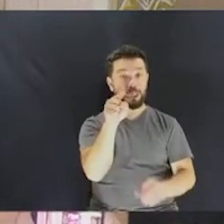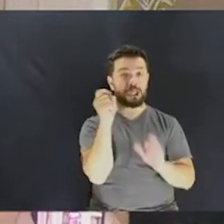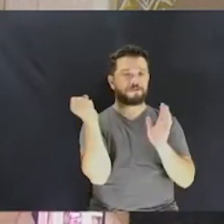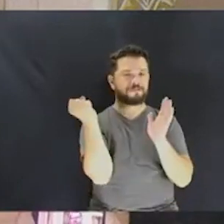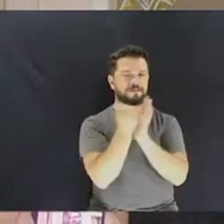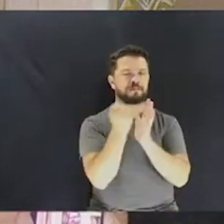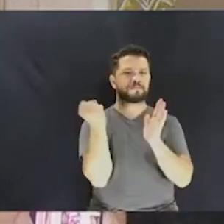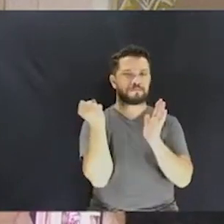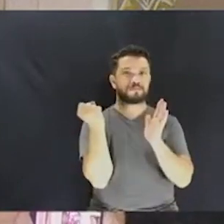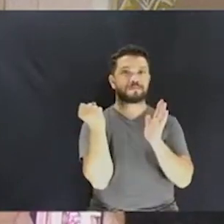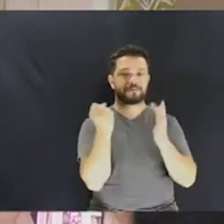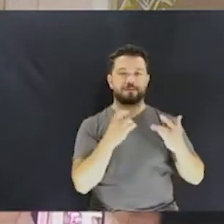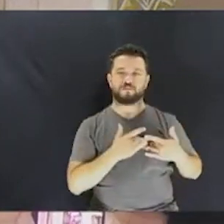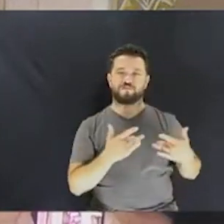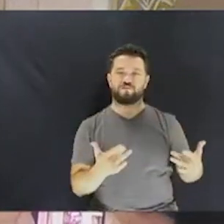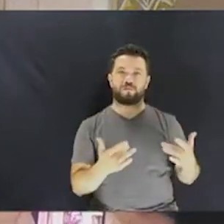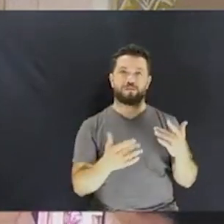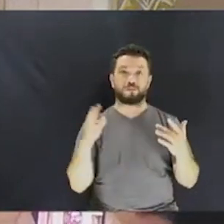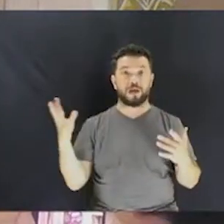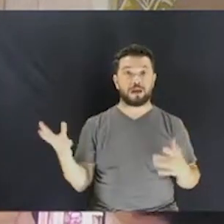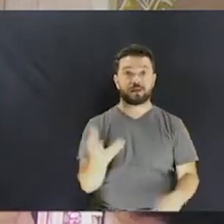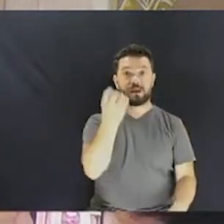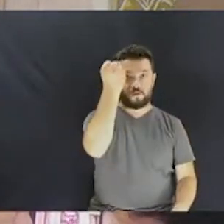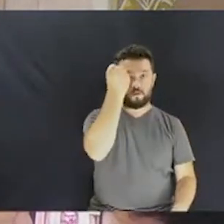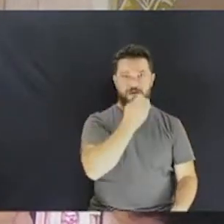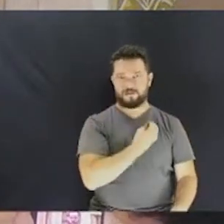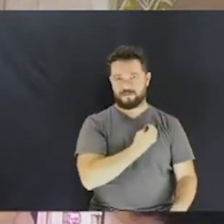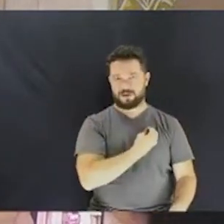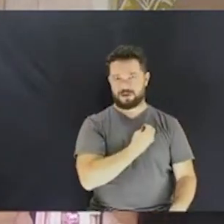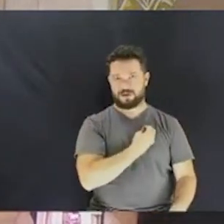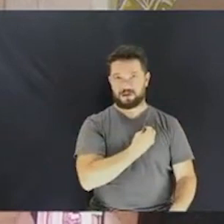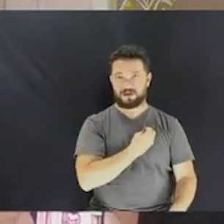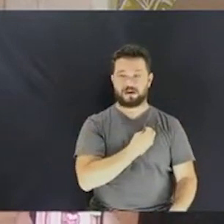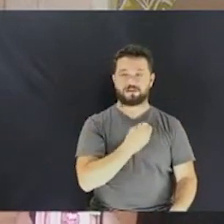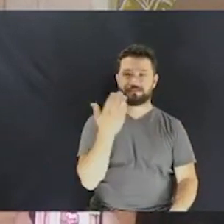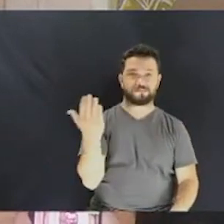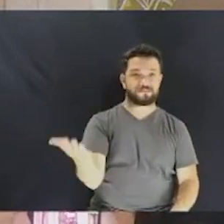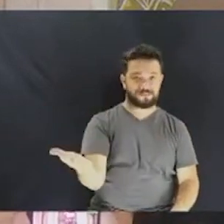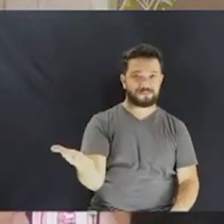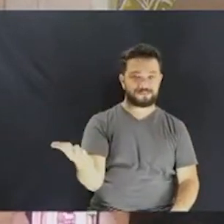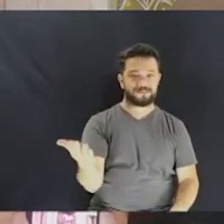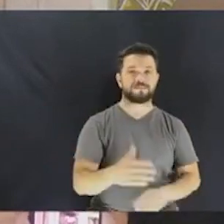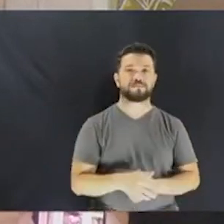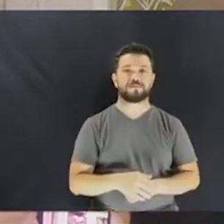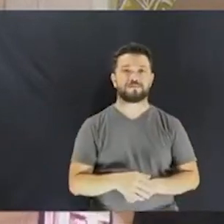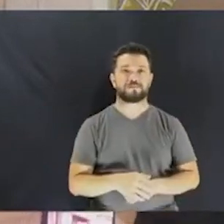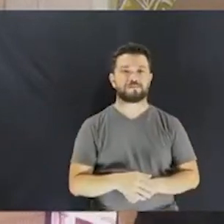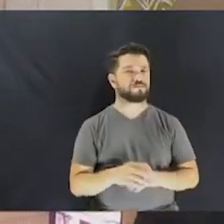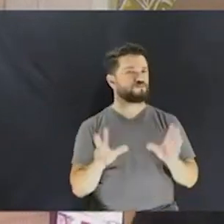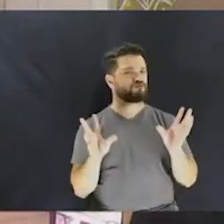pode estar salvando uma vida, inserindo alguém, transformando a vida de alguém através do esporte. Para finalizar, tem duas